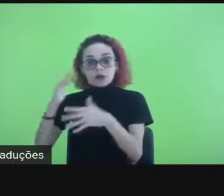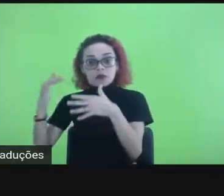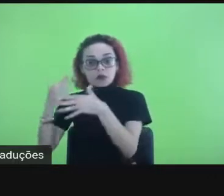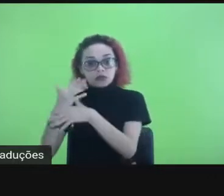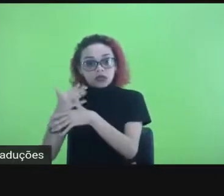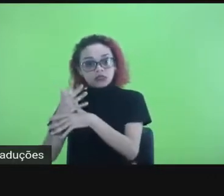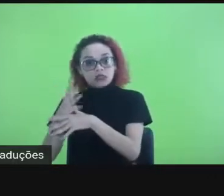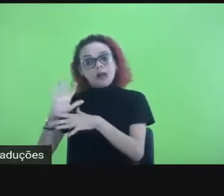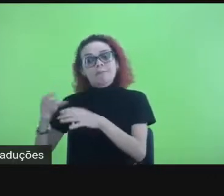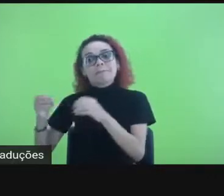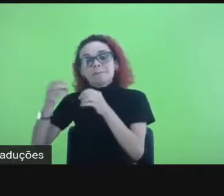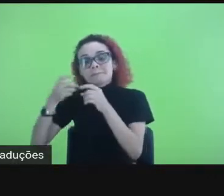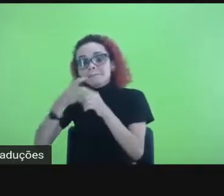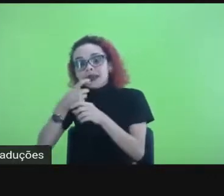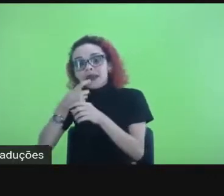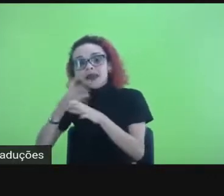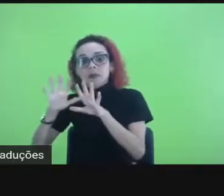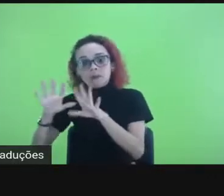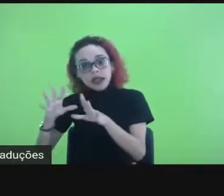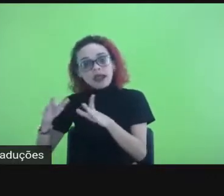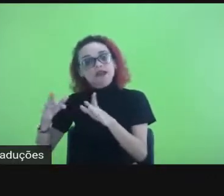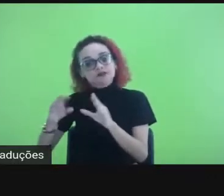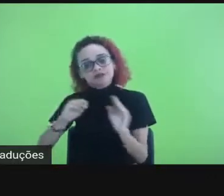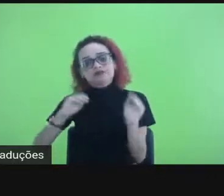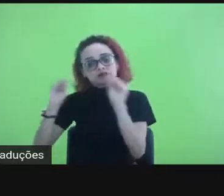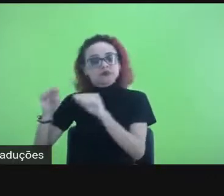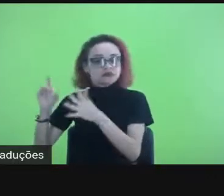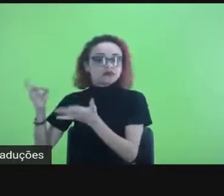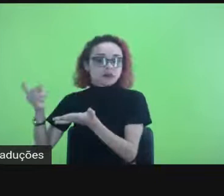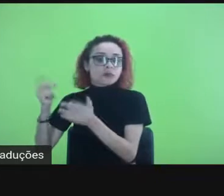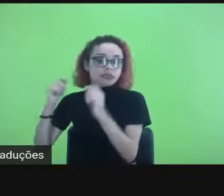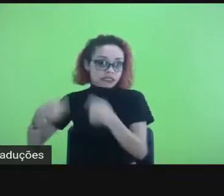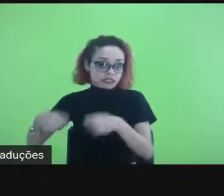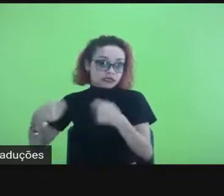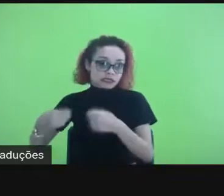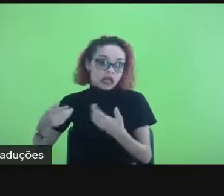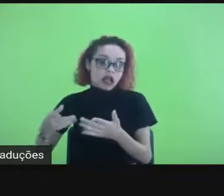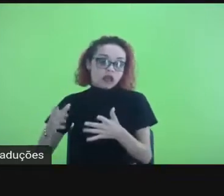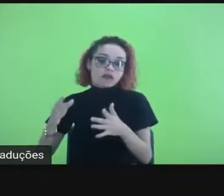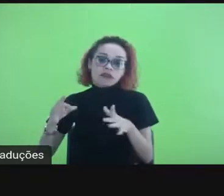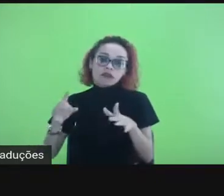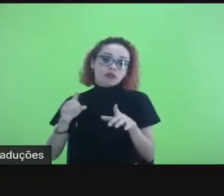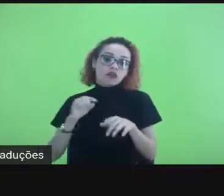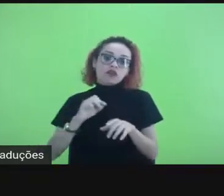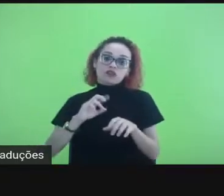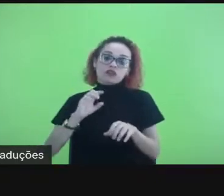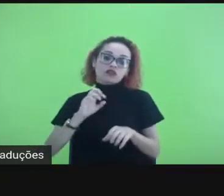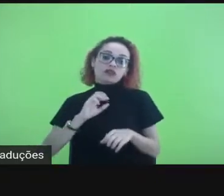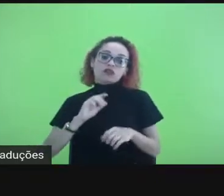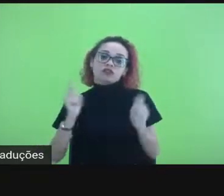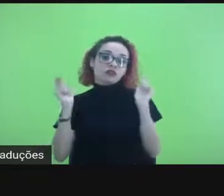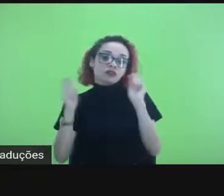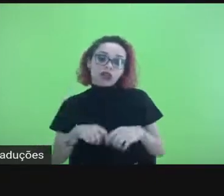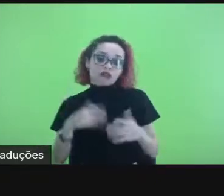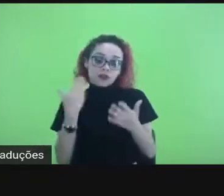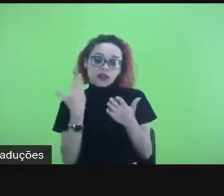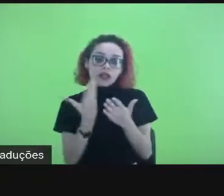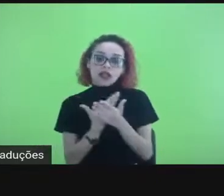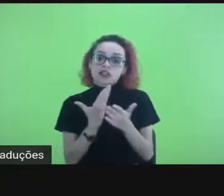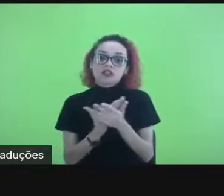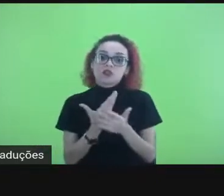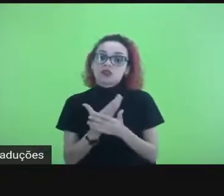que tinha esse deslocamento a se realizar e tal, e não era possível cogitar naquele momento que